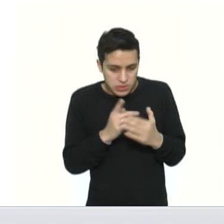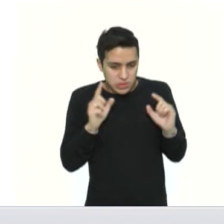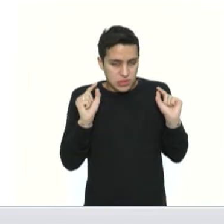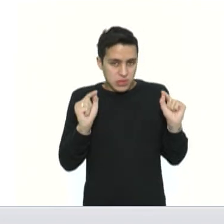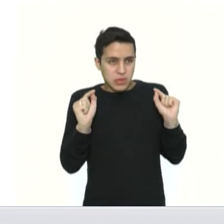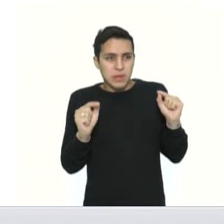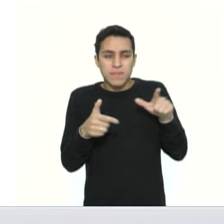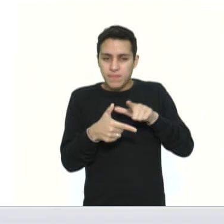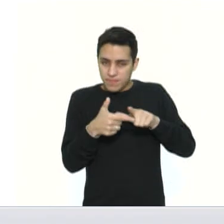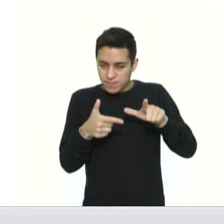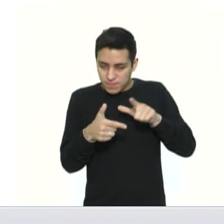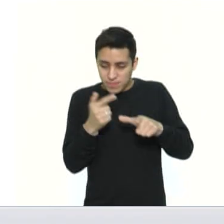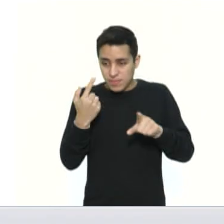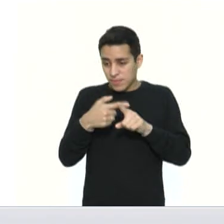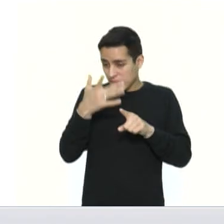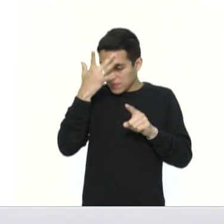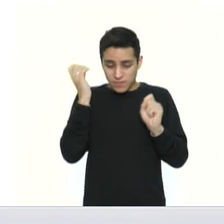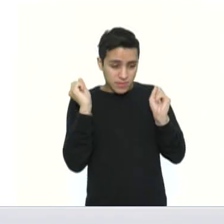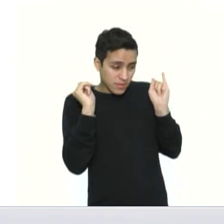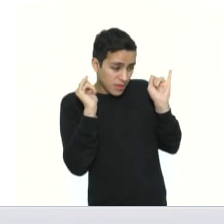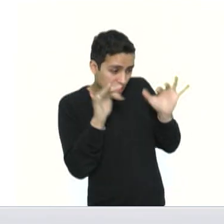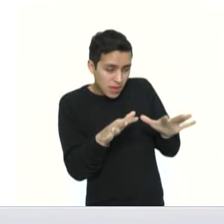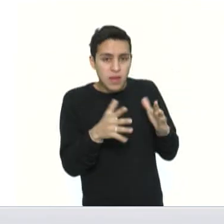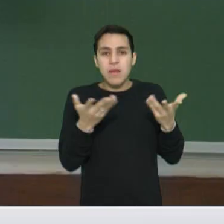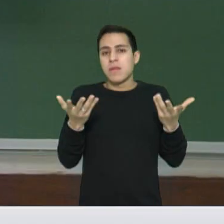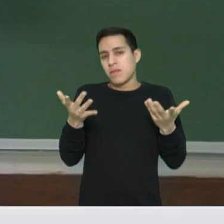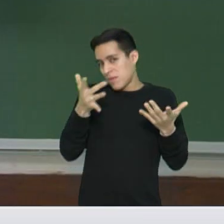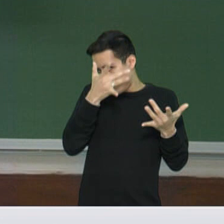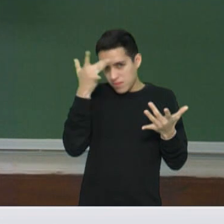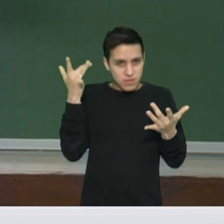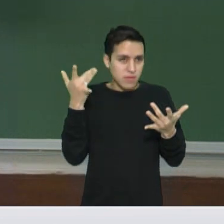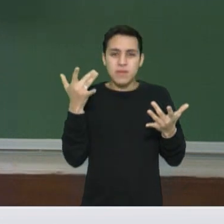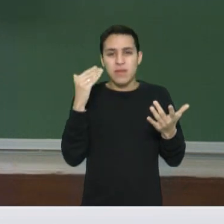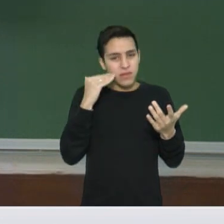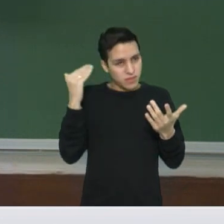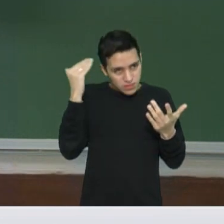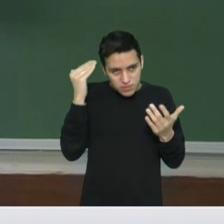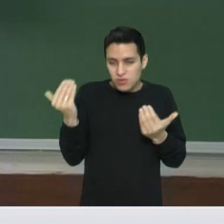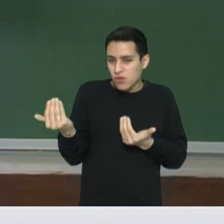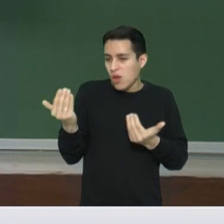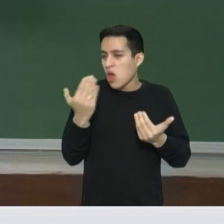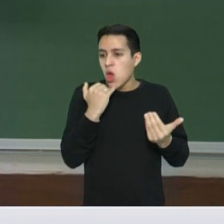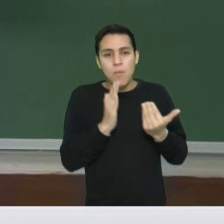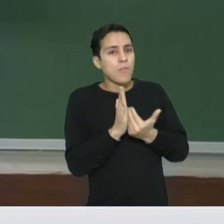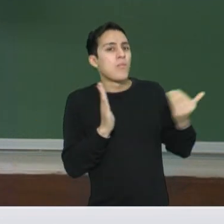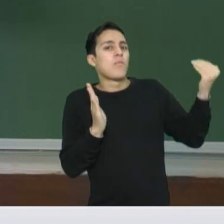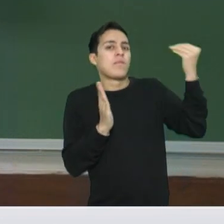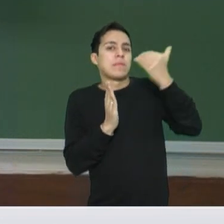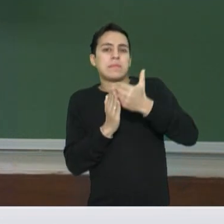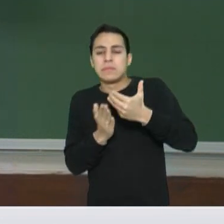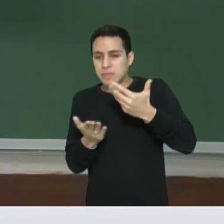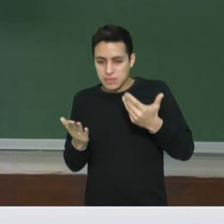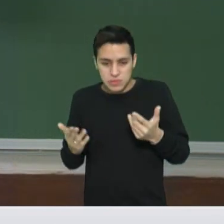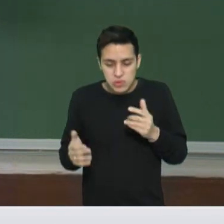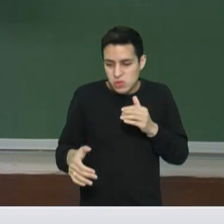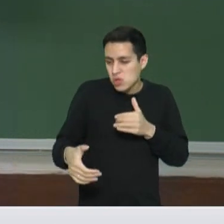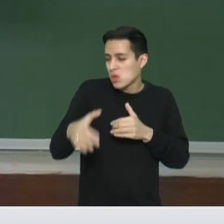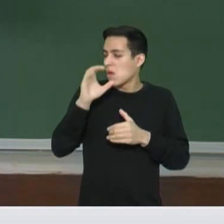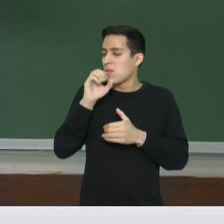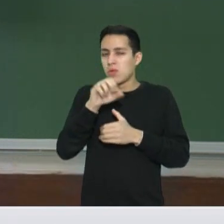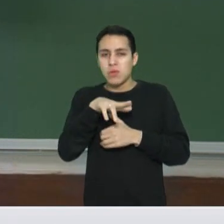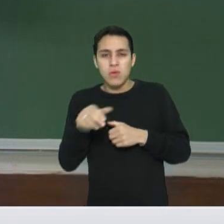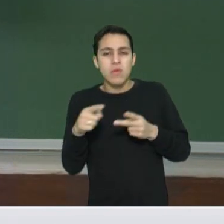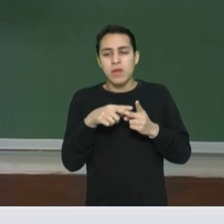aí bastante problema, porque muita gente foi, daí claro, as pessoas, adolescentes e jovens comeram bastante, tomaram suco,